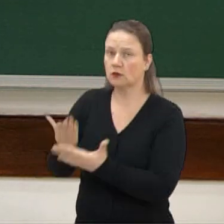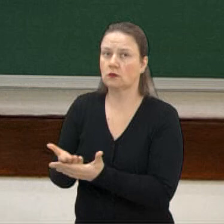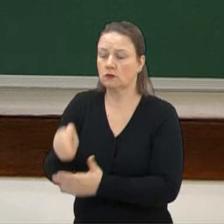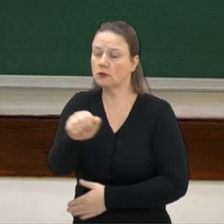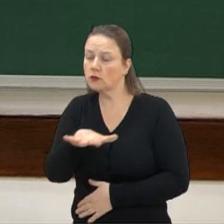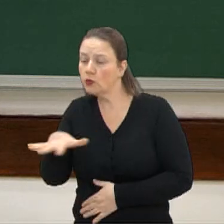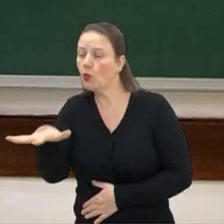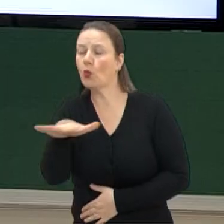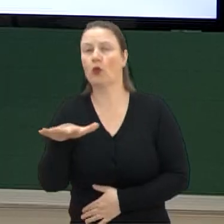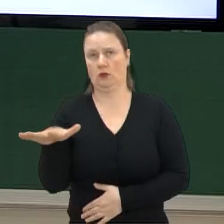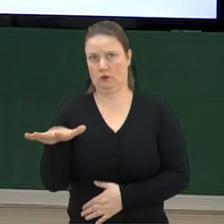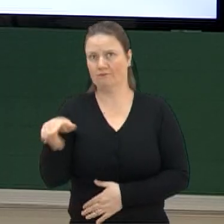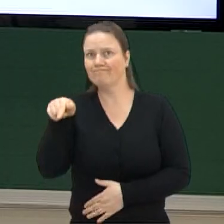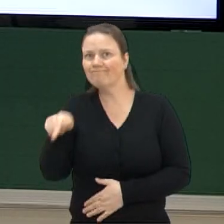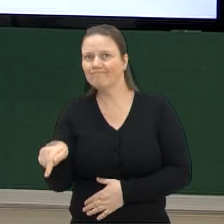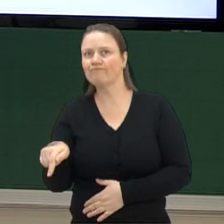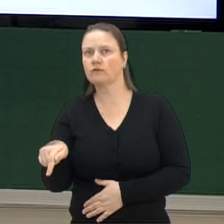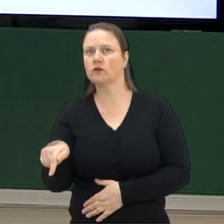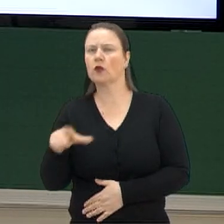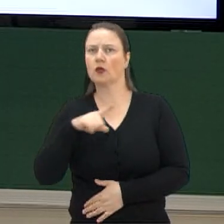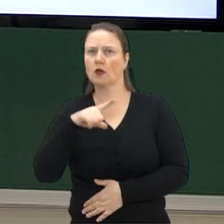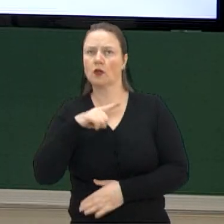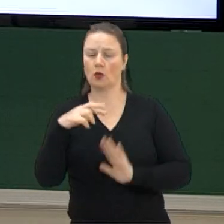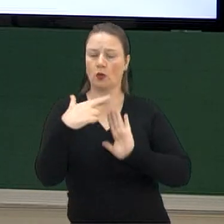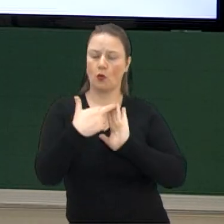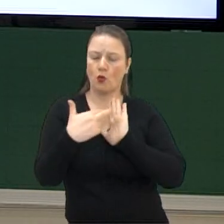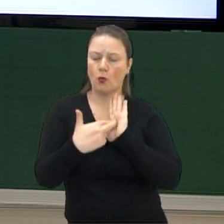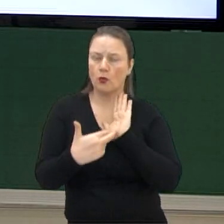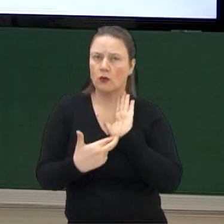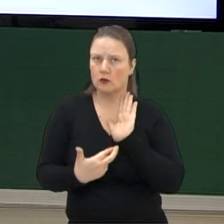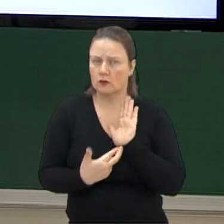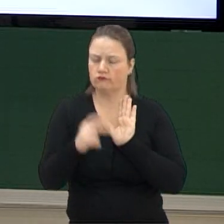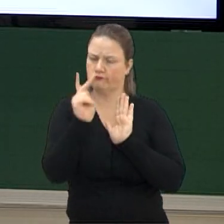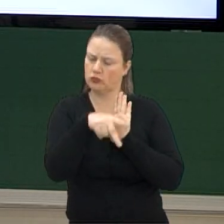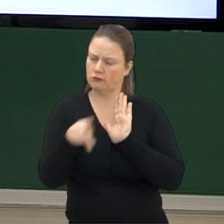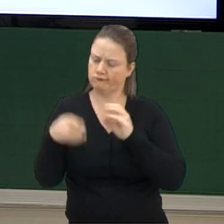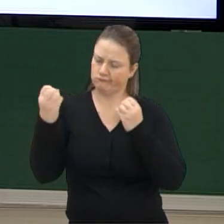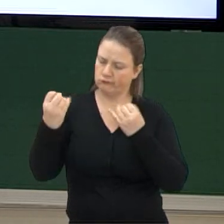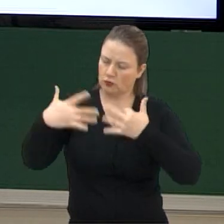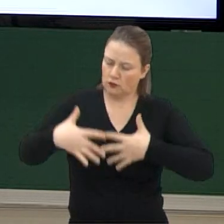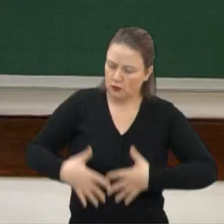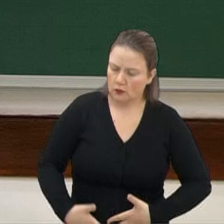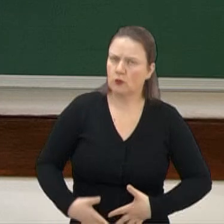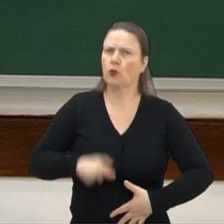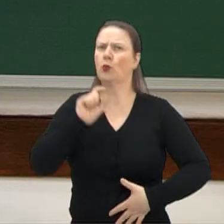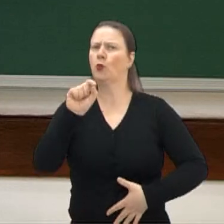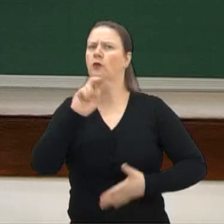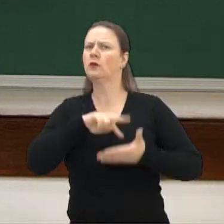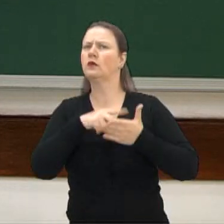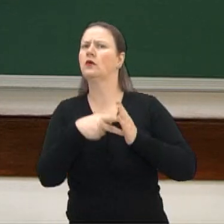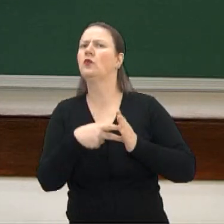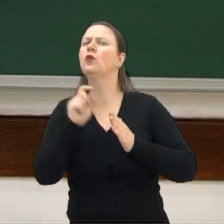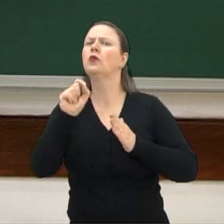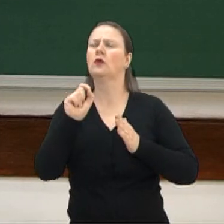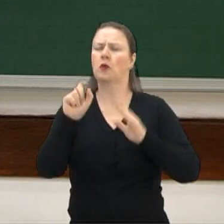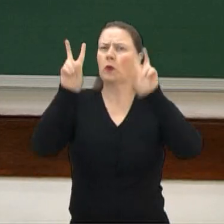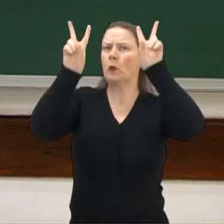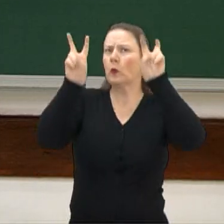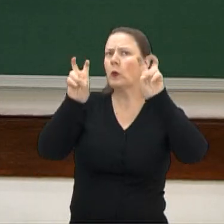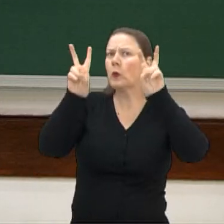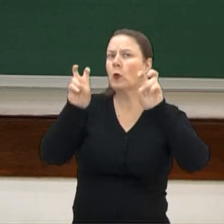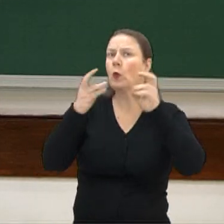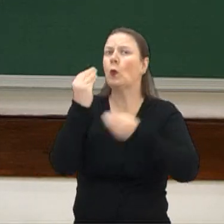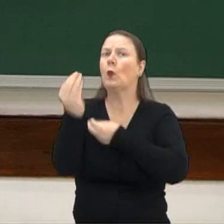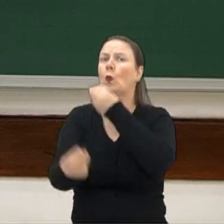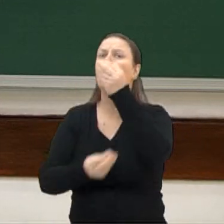âmbito escolar. Então, ela seguia algumas regras. O professor te passava exatamente o que era para você pesquisar,